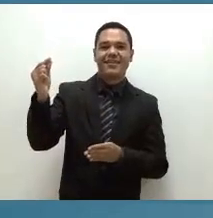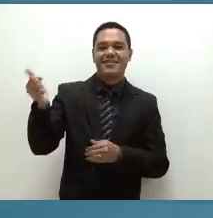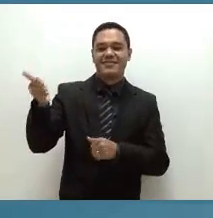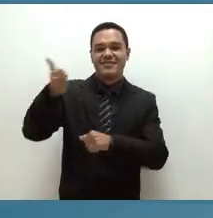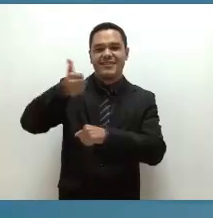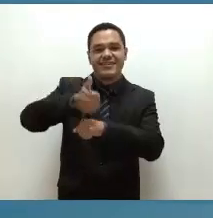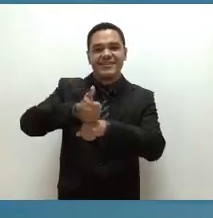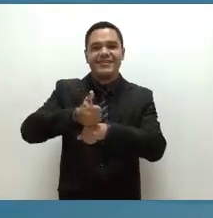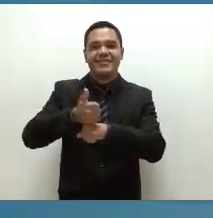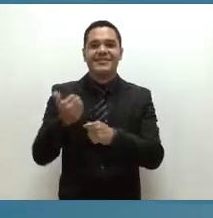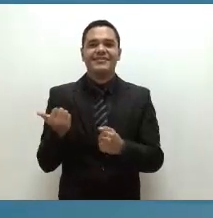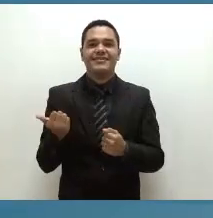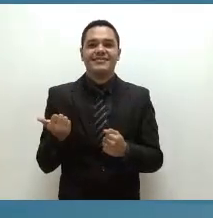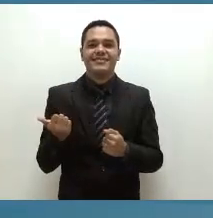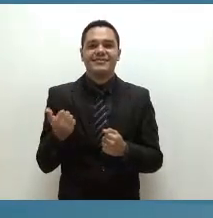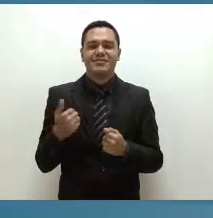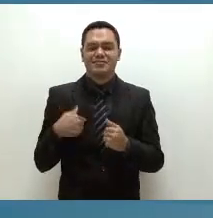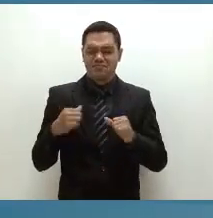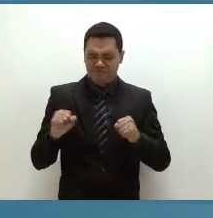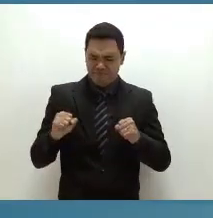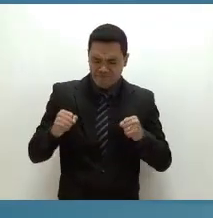mesma